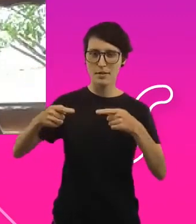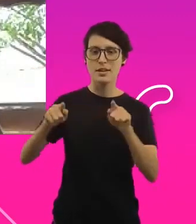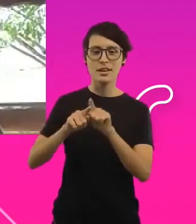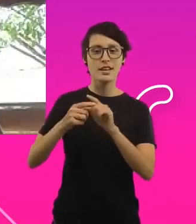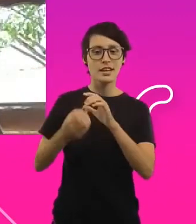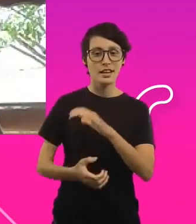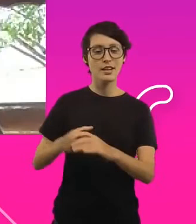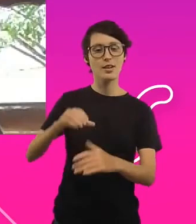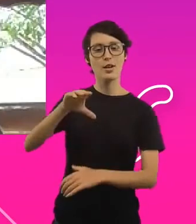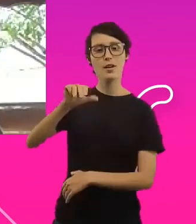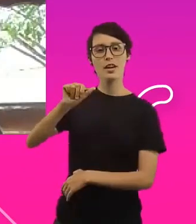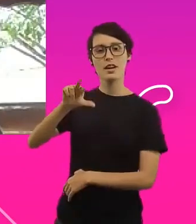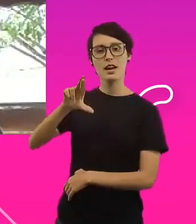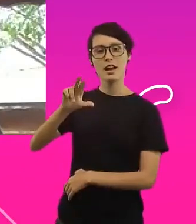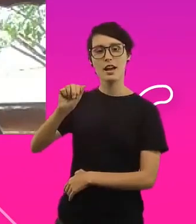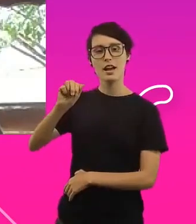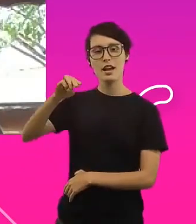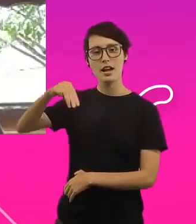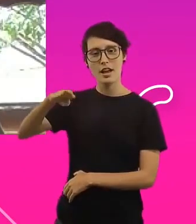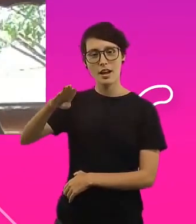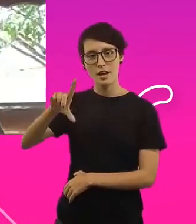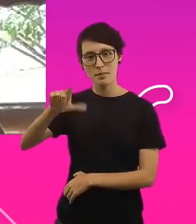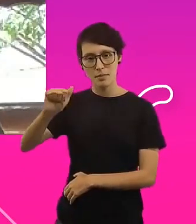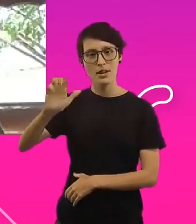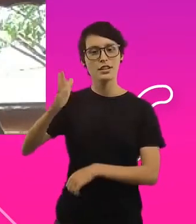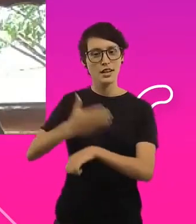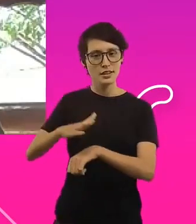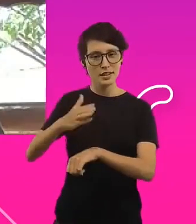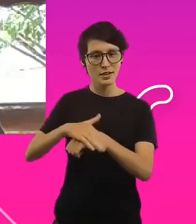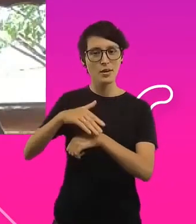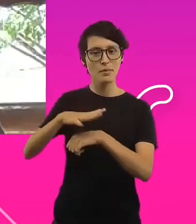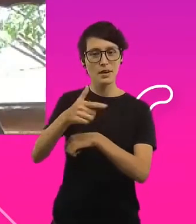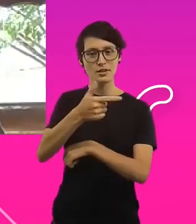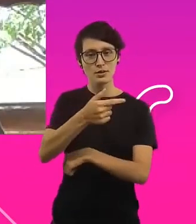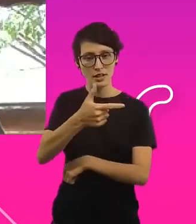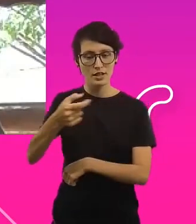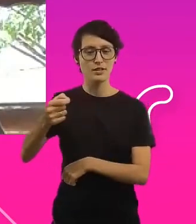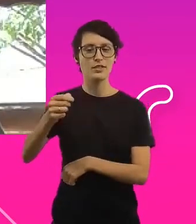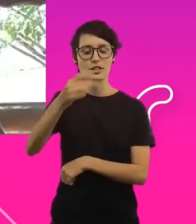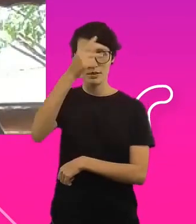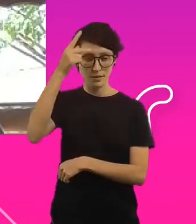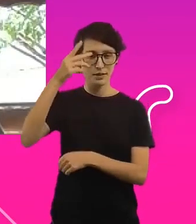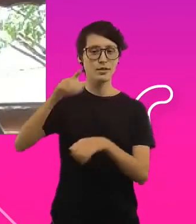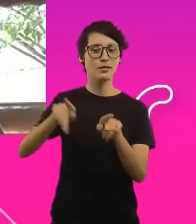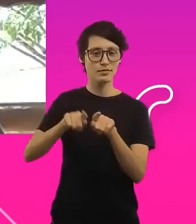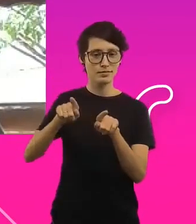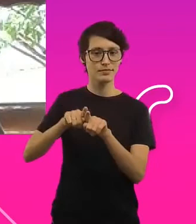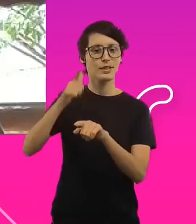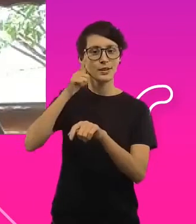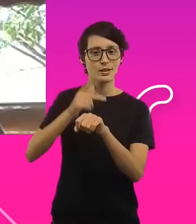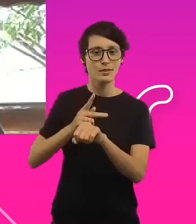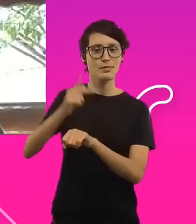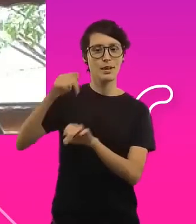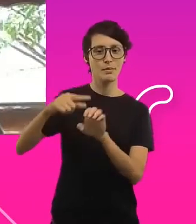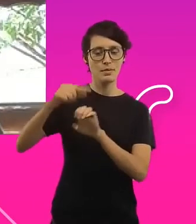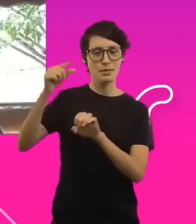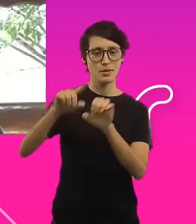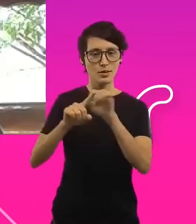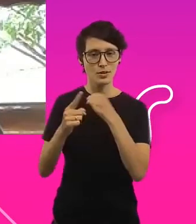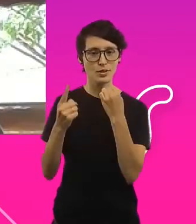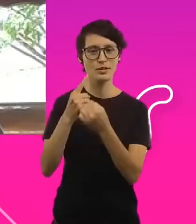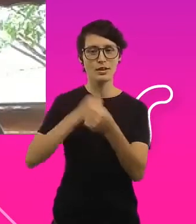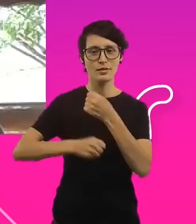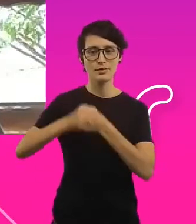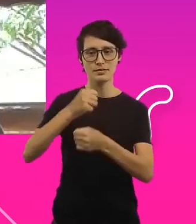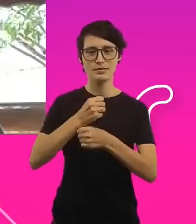já foram treinadas e incluídas no mercado mais de 220 pessoas. Gustavo foi premiado como empreendedor social de 2019 pela Folha